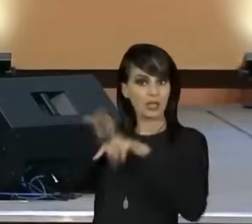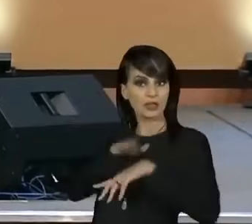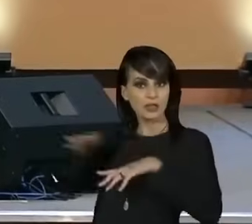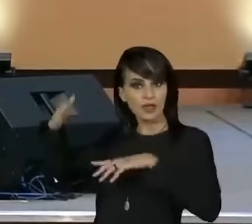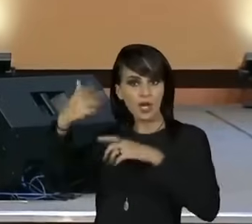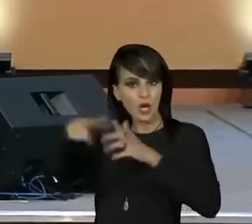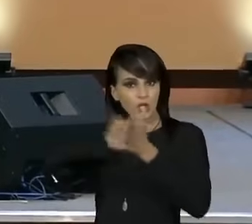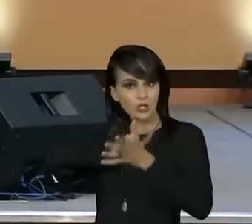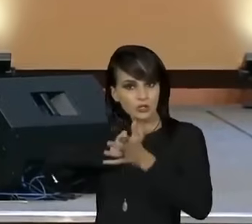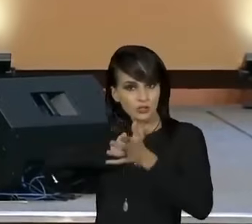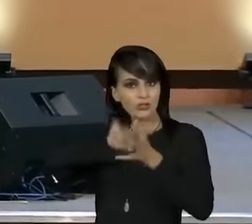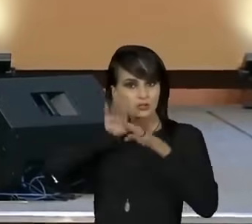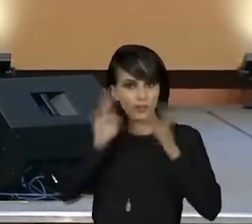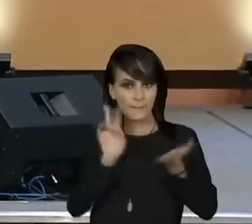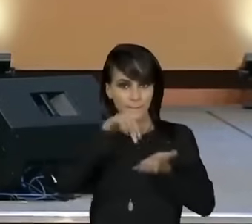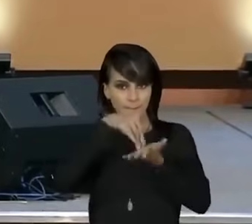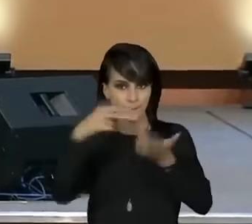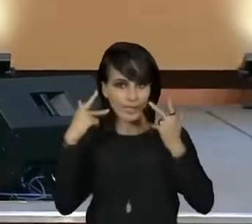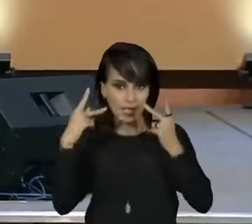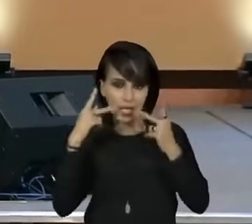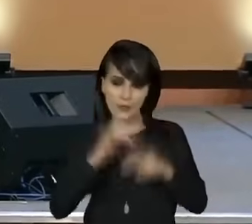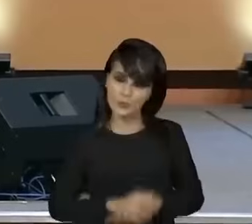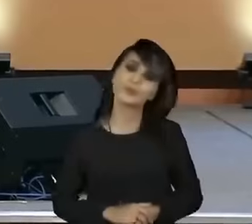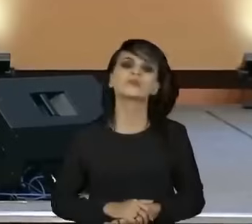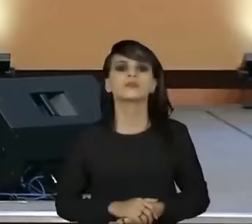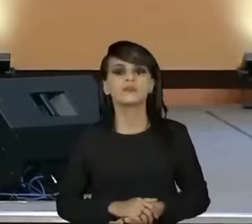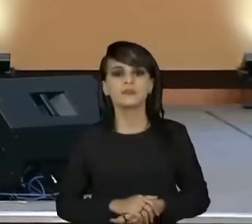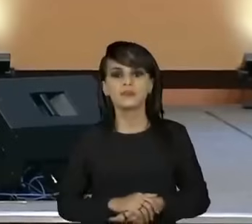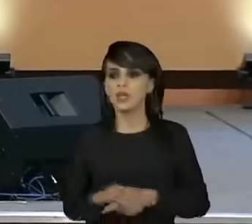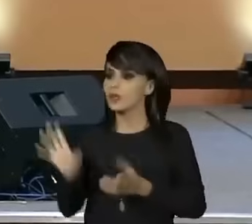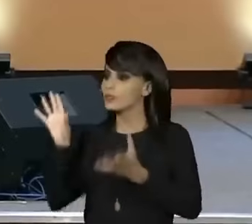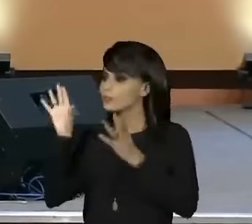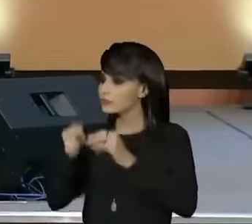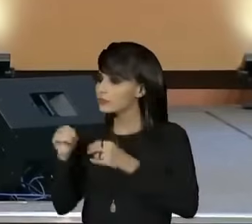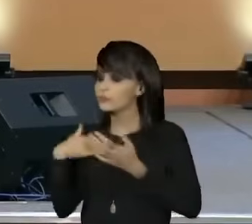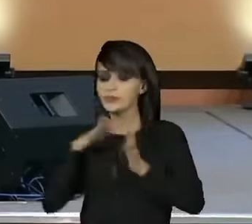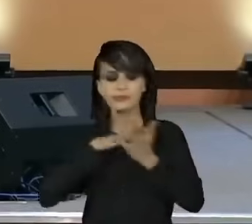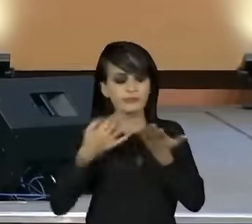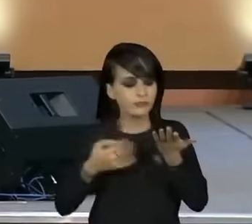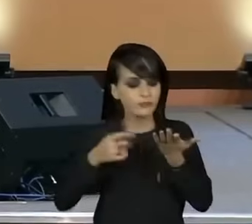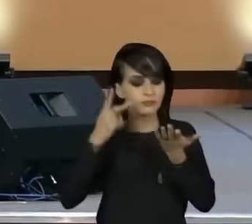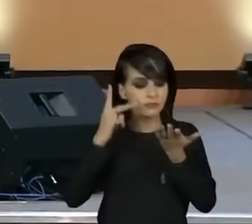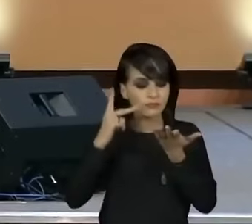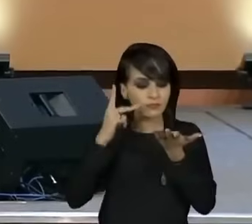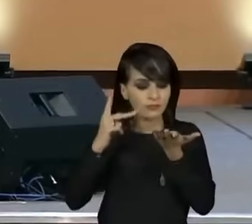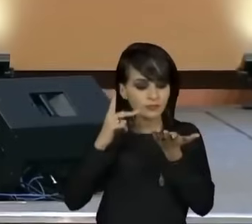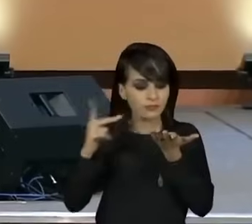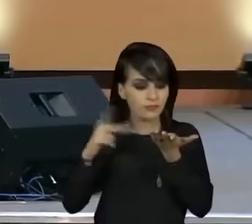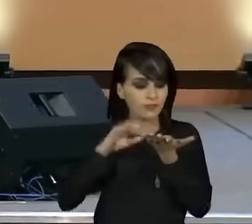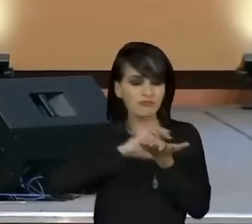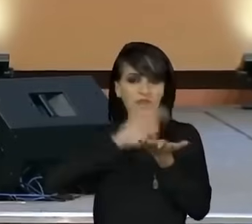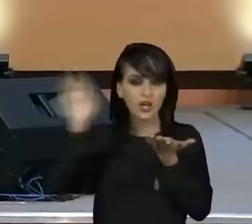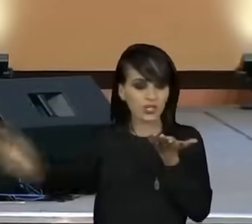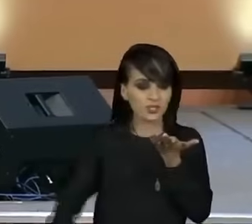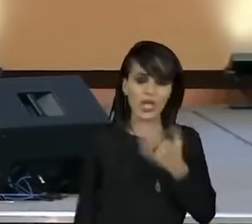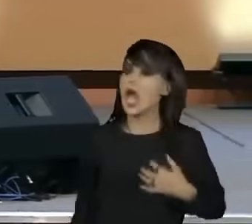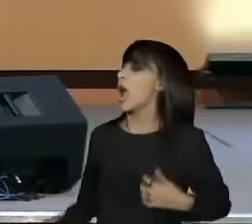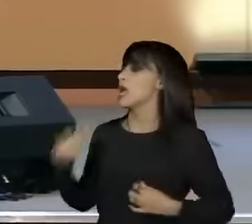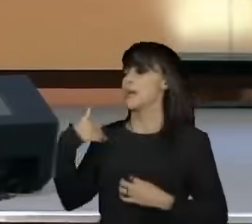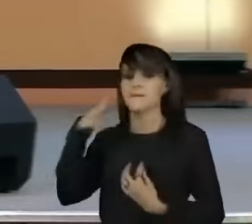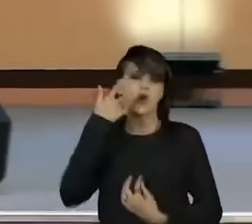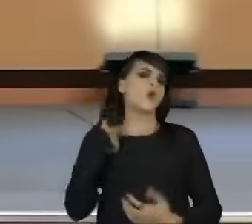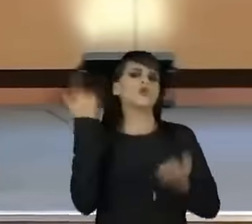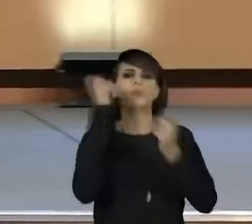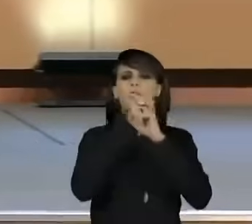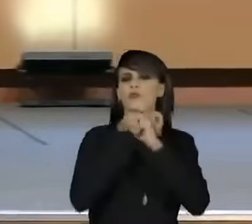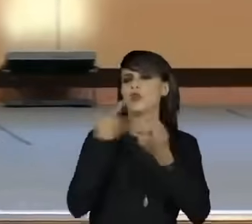eu chegar para pregar não não me deixa em paz muitas vezes Acabou a conversa eu venho aqui abre a Bíblia prego prego numa boa Ai meus irmãos olha hoje eu tô